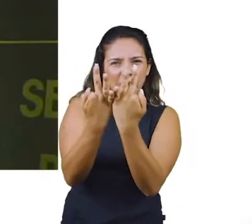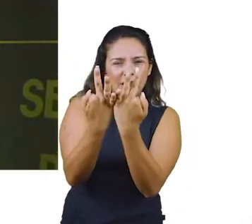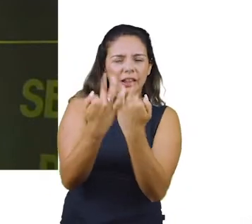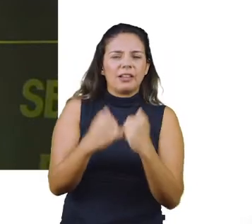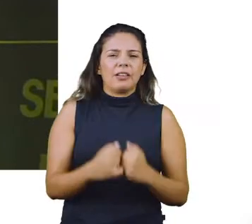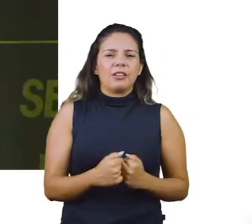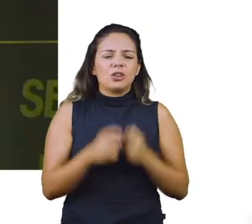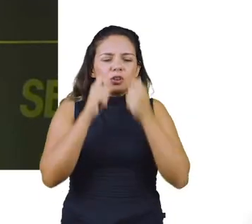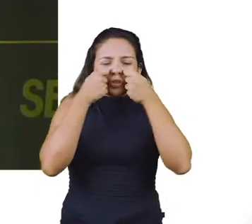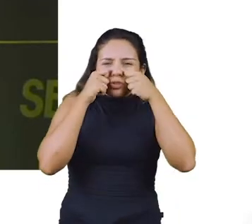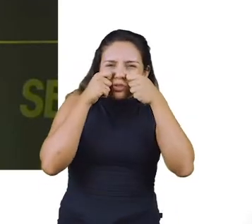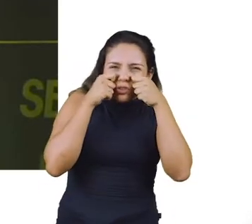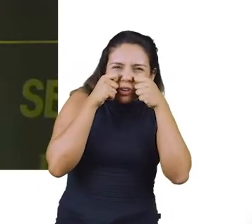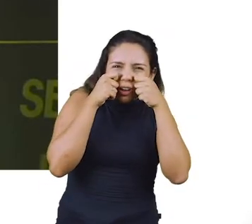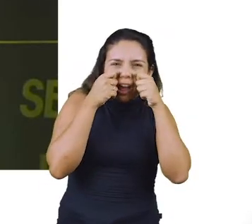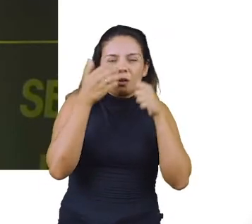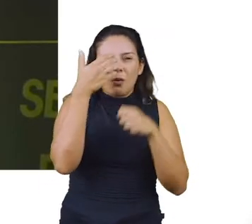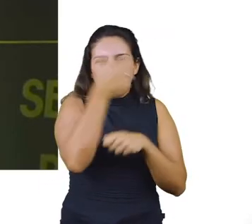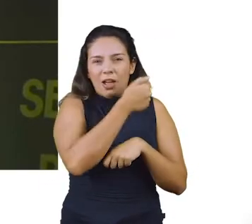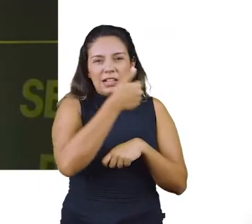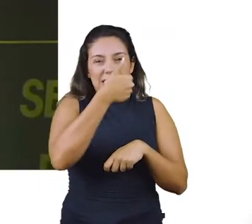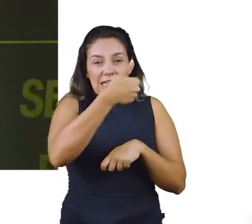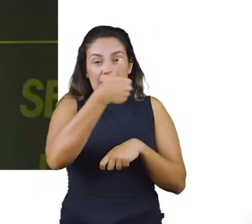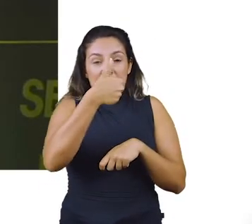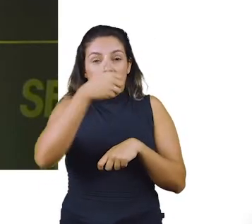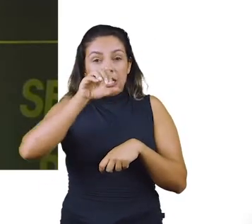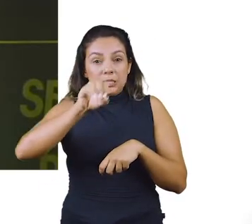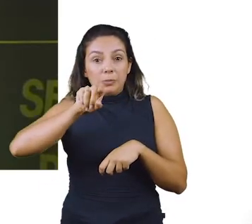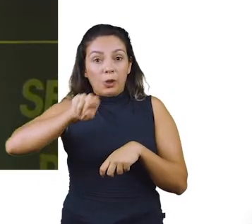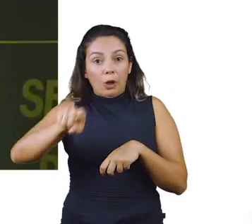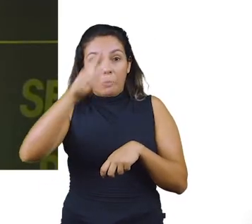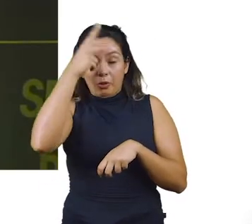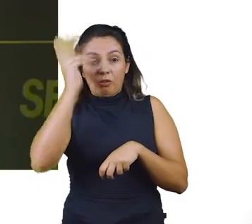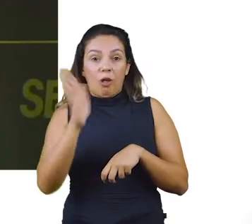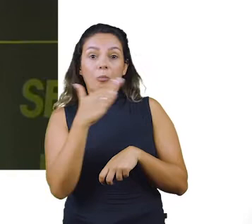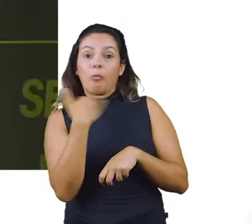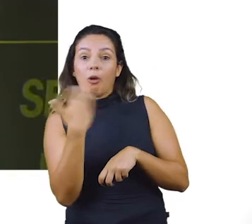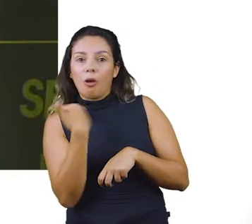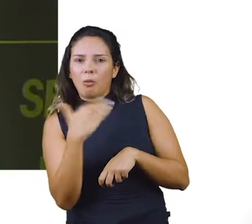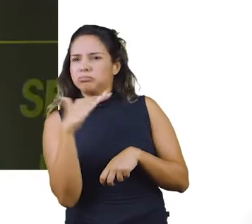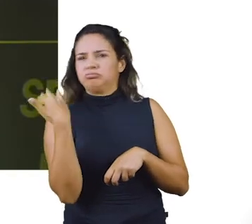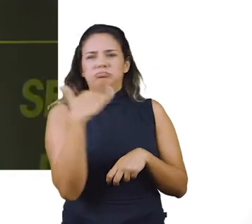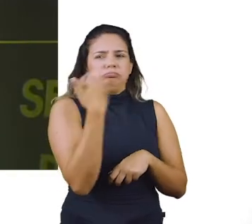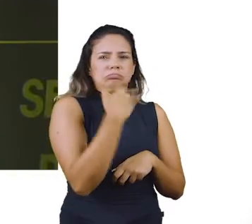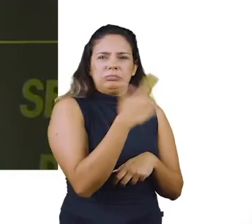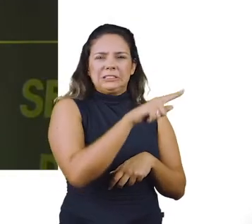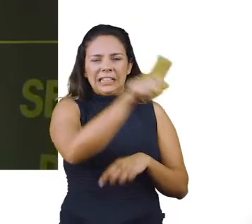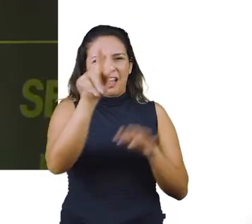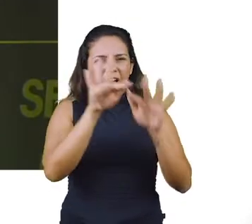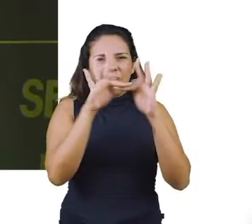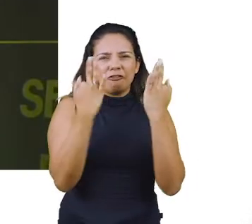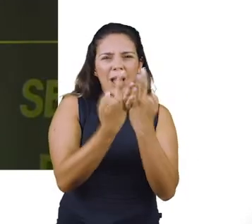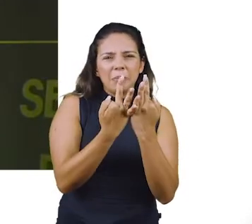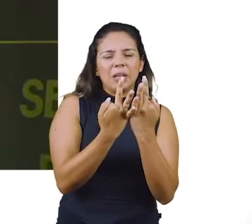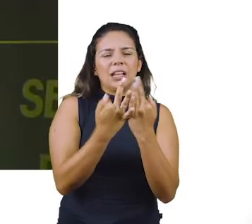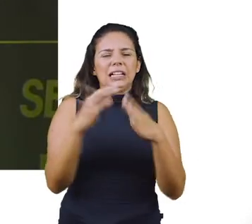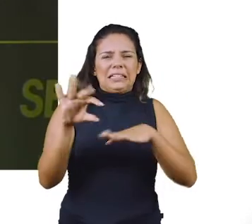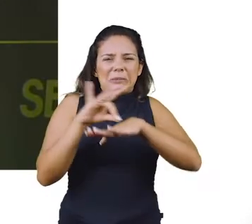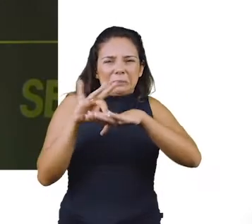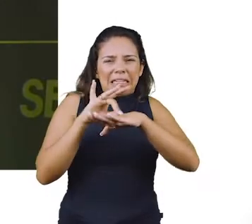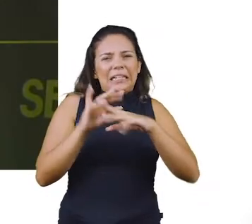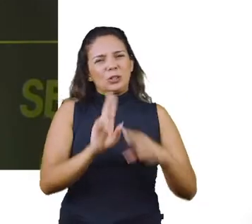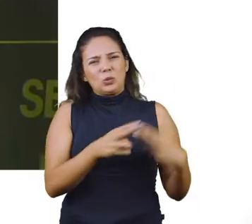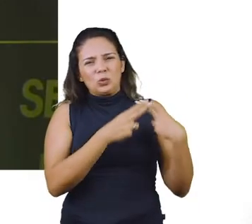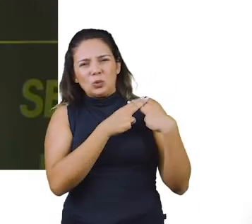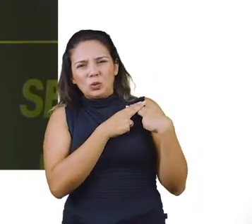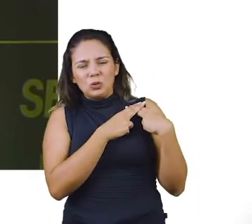por esses quase 110 mil brasileiros mortos, centenas de famílias enlutadas. É um momento